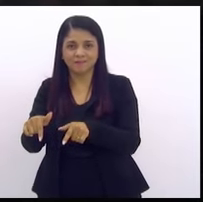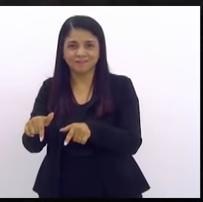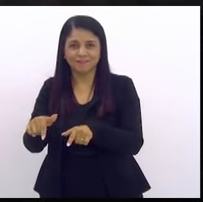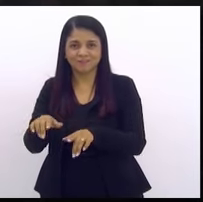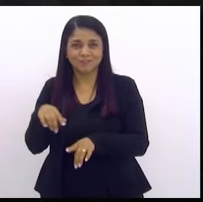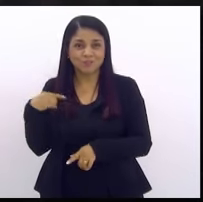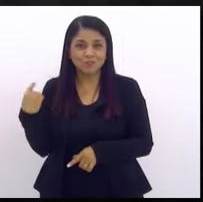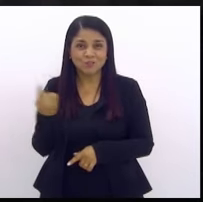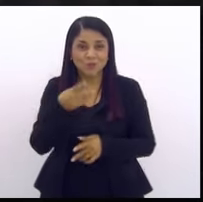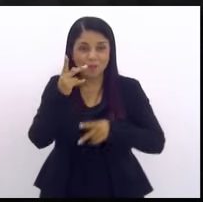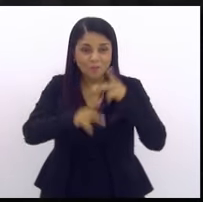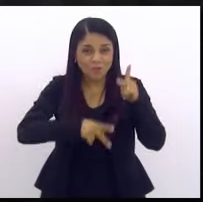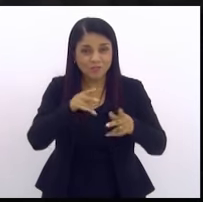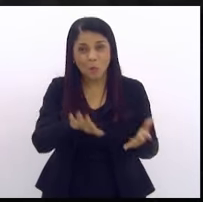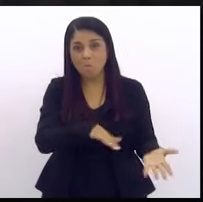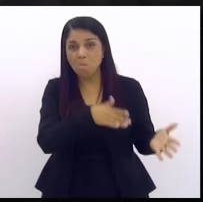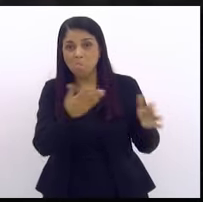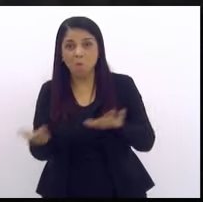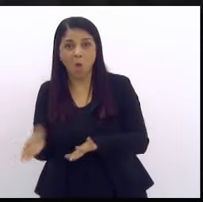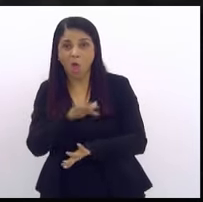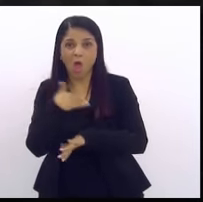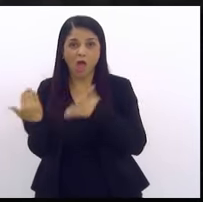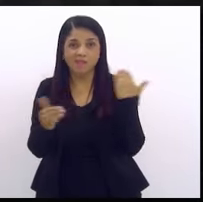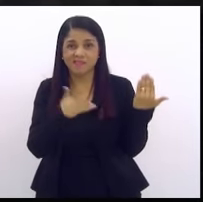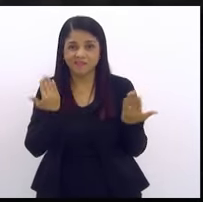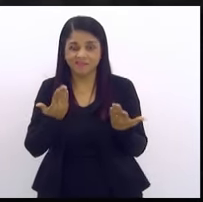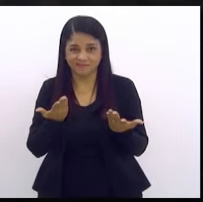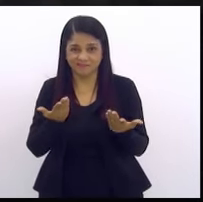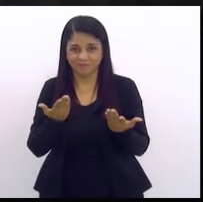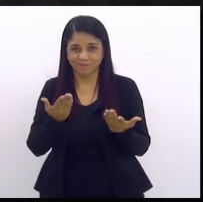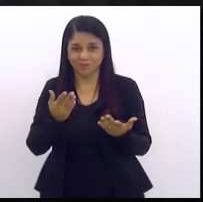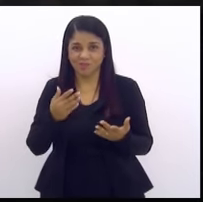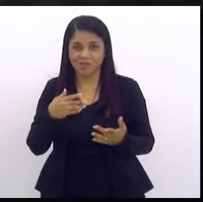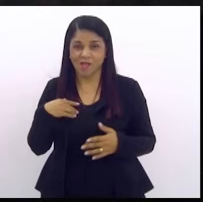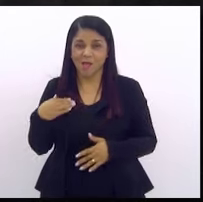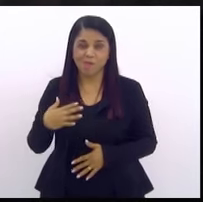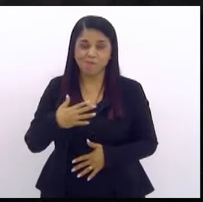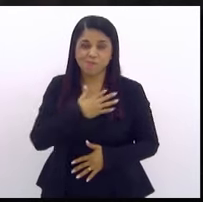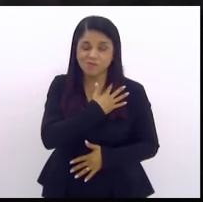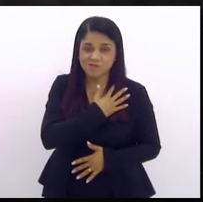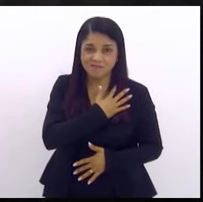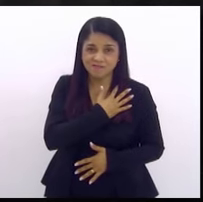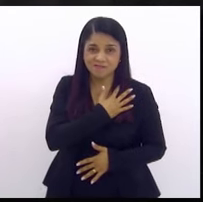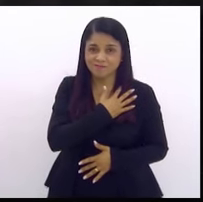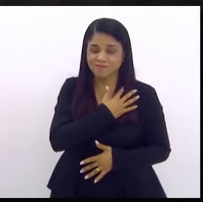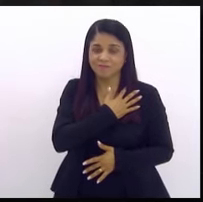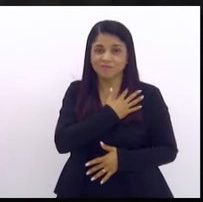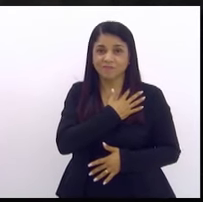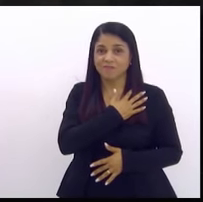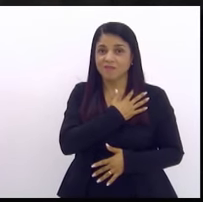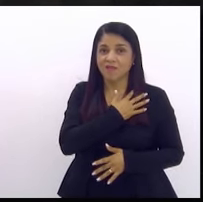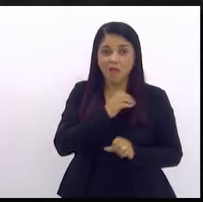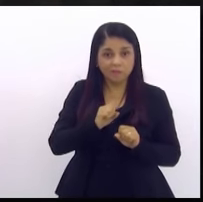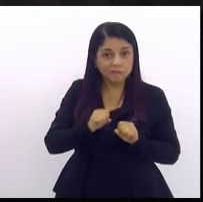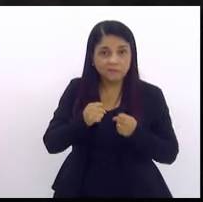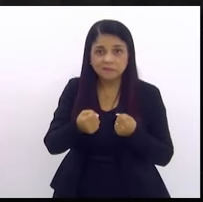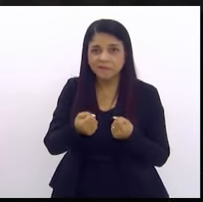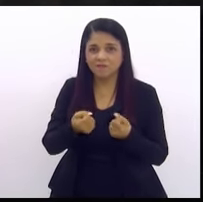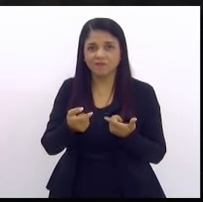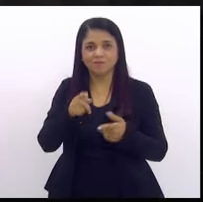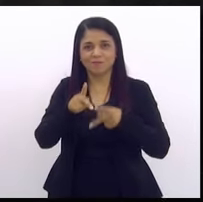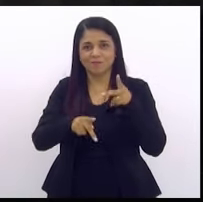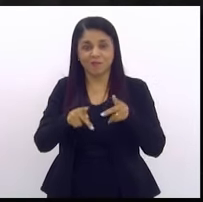mortos, afogados, porque nós somos a última barreira. Porque, infelizmente, senhor presidente, as nossas leis